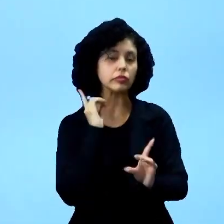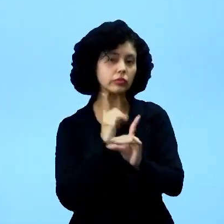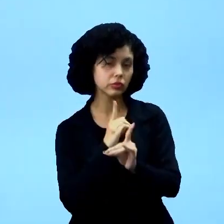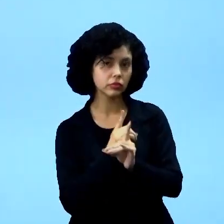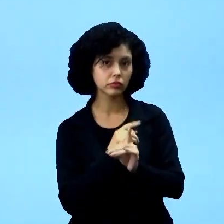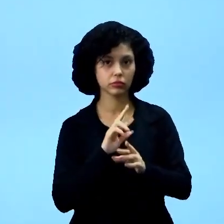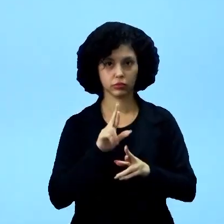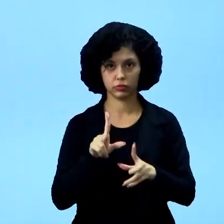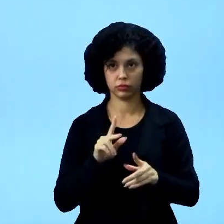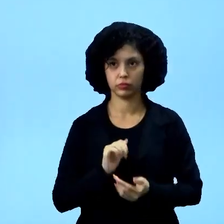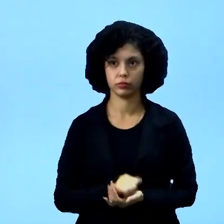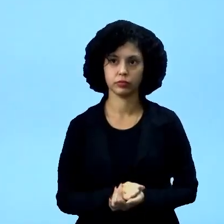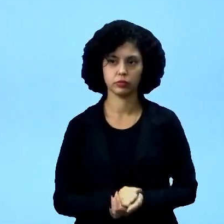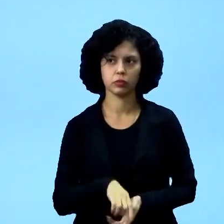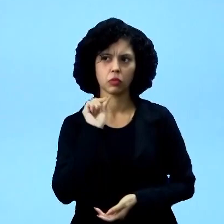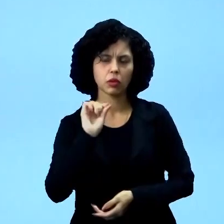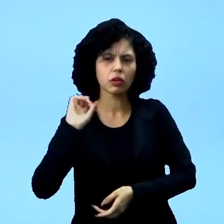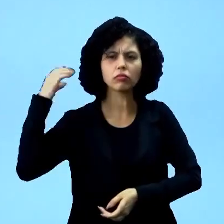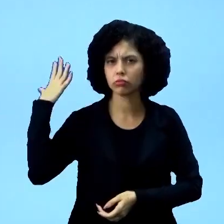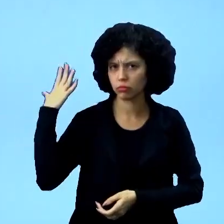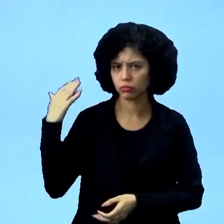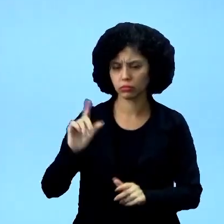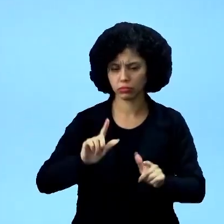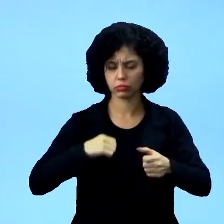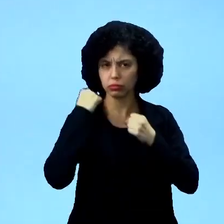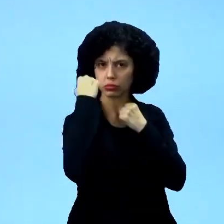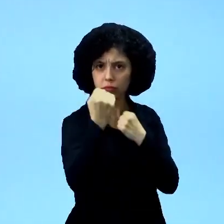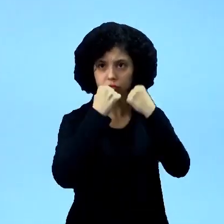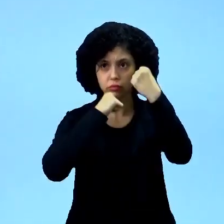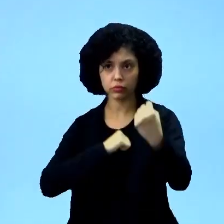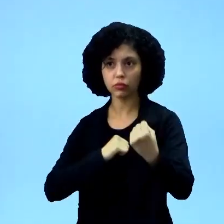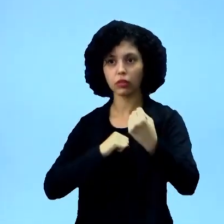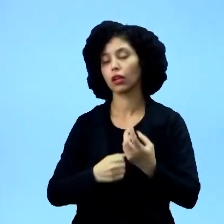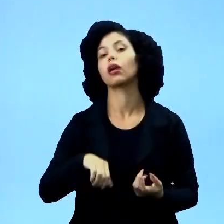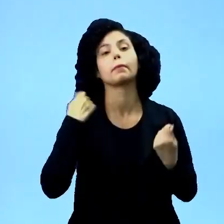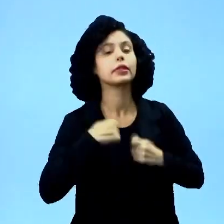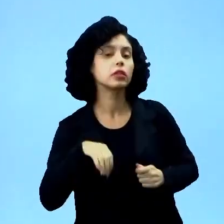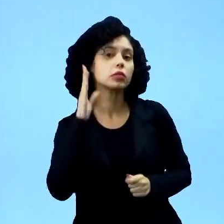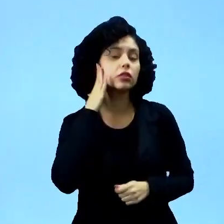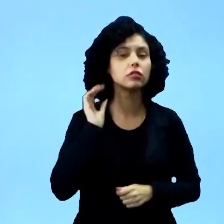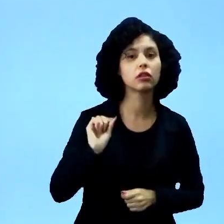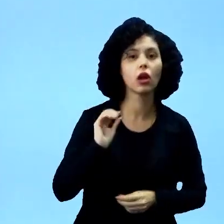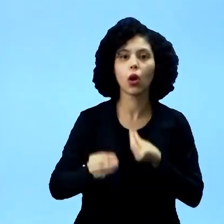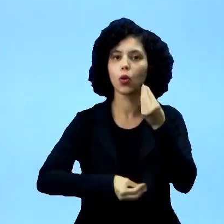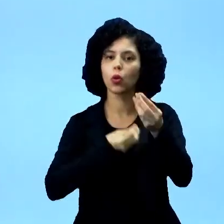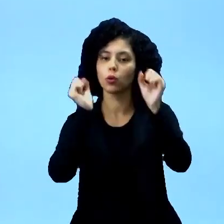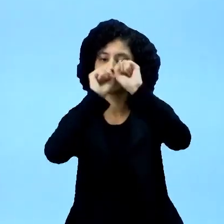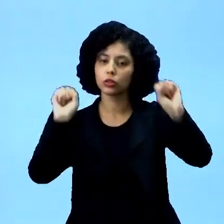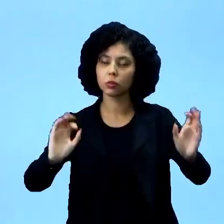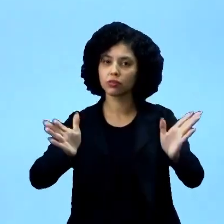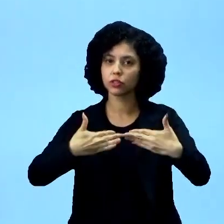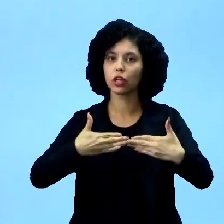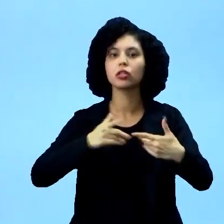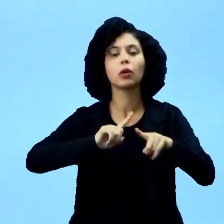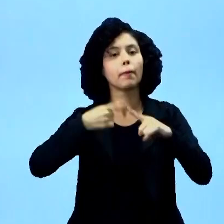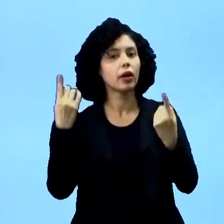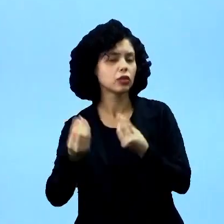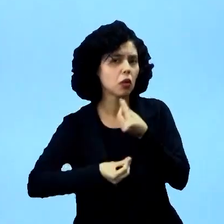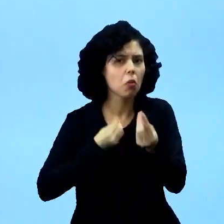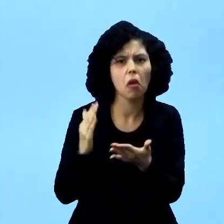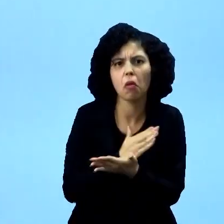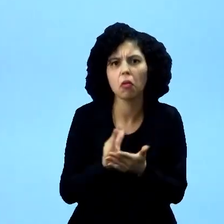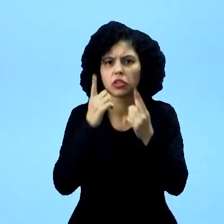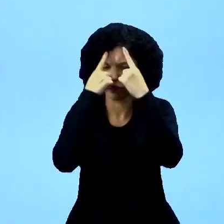infinitas descobertas. O que isso tem a ver com as lutas? A gente tem que entender as lutas não como um sistema fechado, ou como